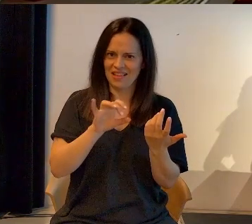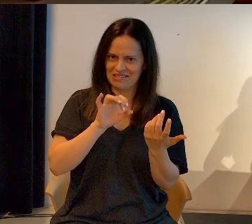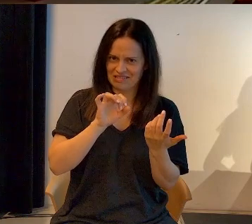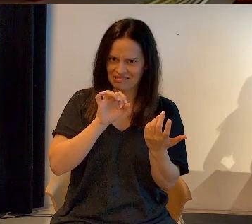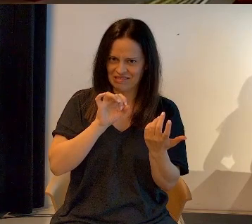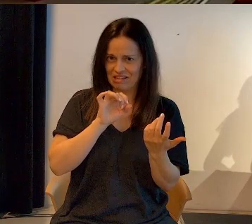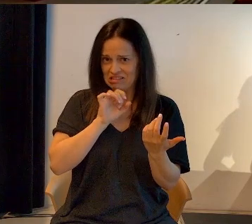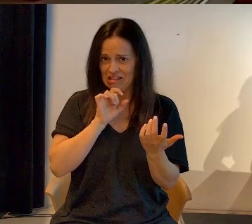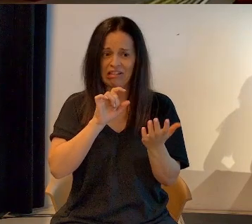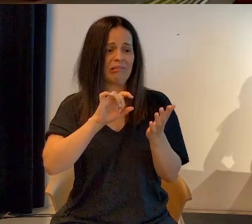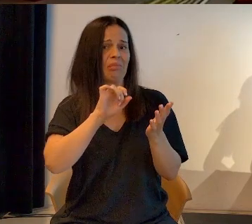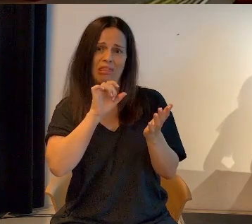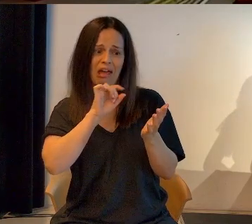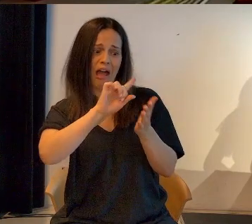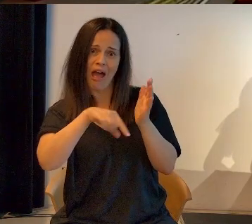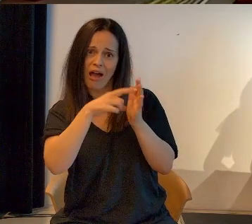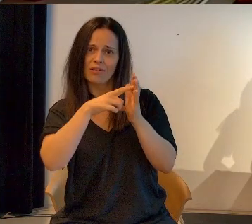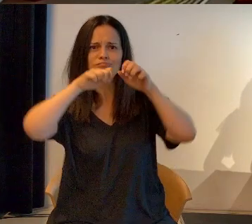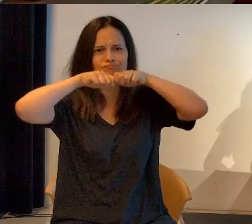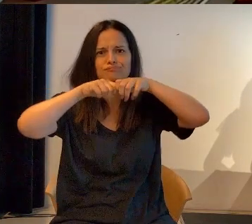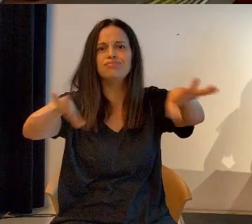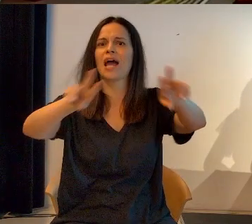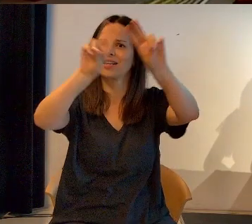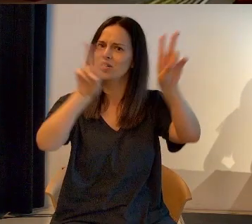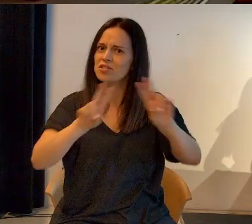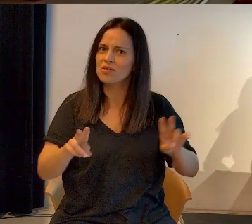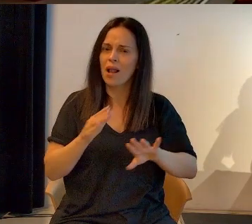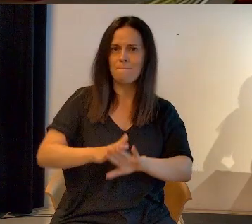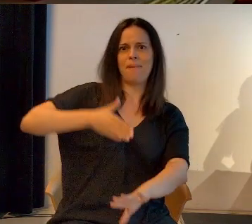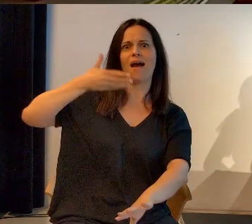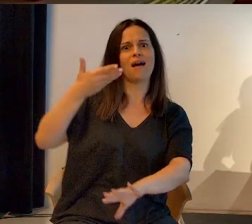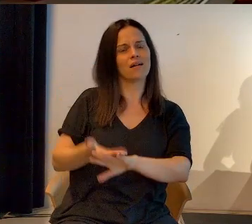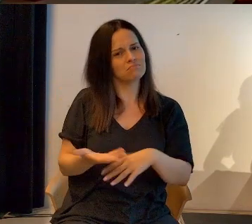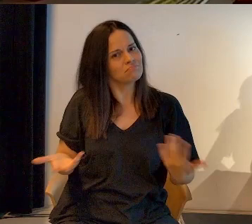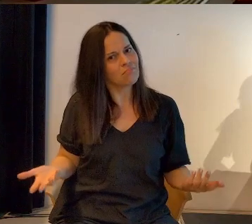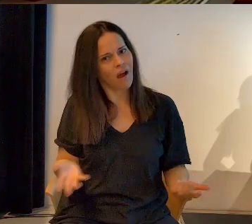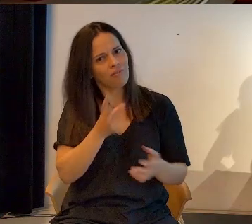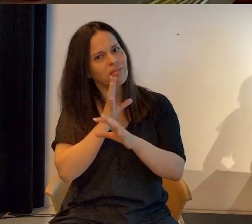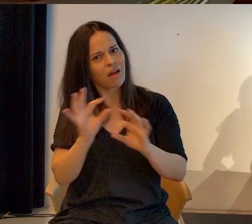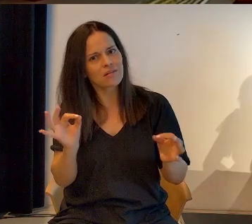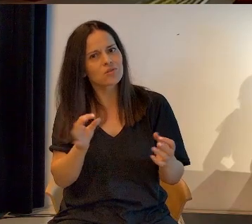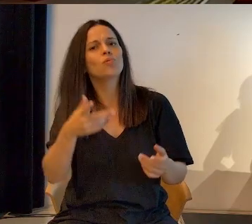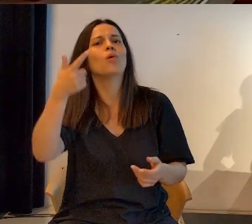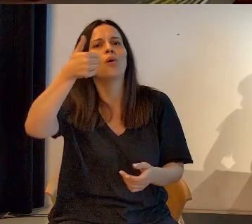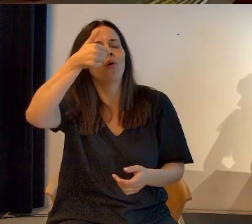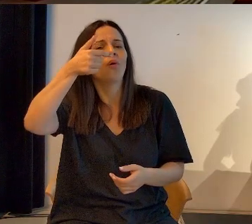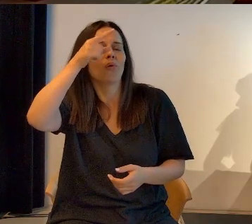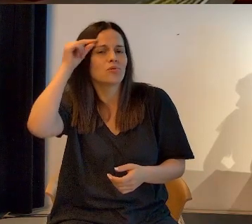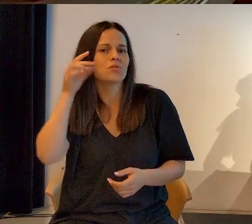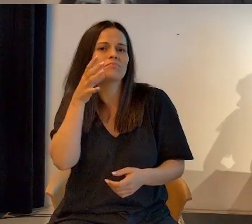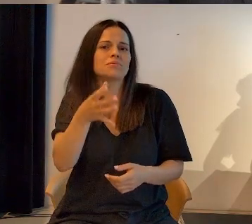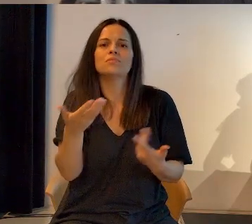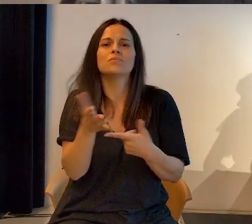dimensão, para uma dimensão mais internacional? Eu acho fantástico, por exemplo, nós percebermos uma coisa muito simples. Por exemplo, no mundo,